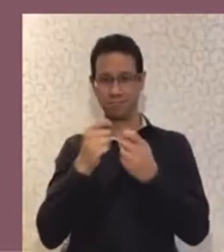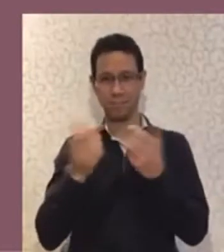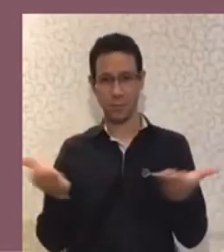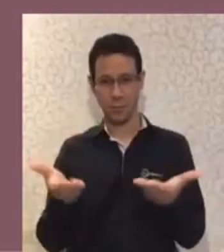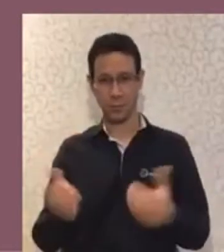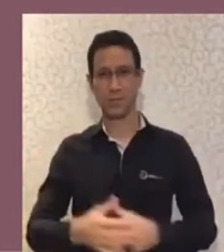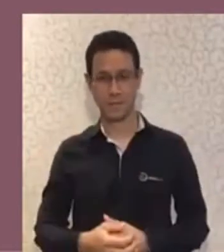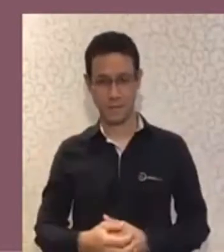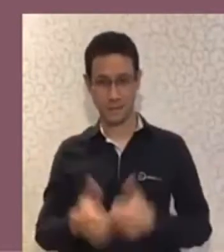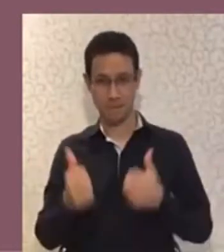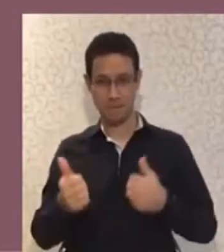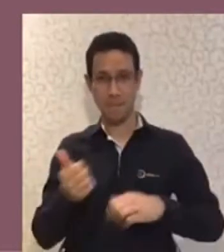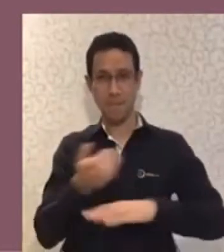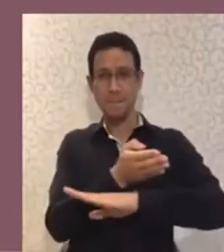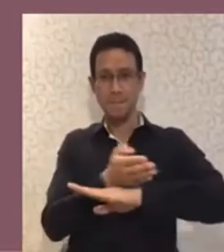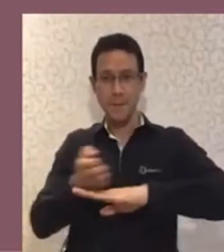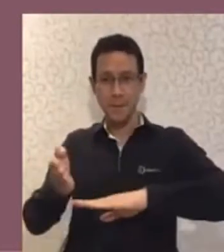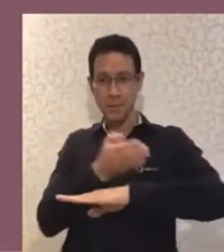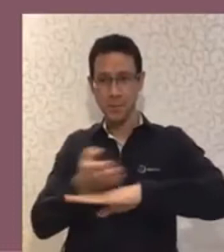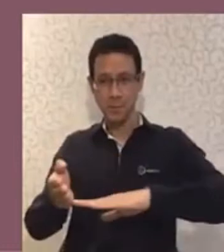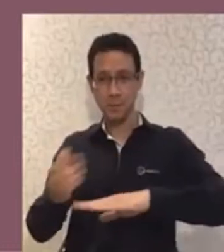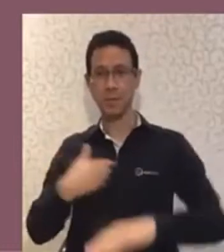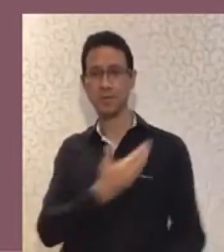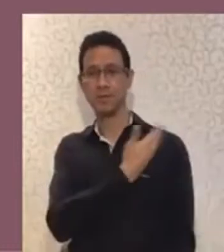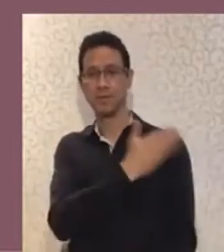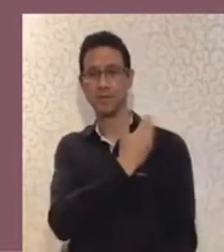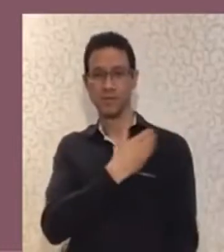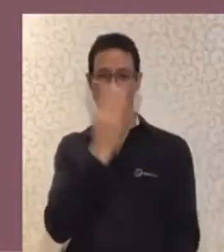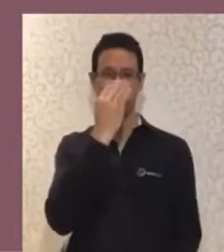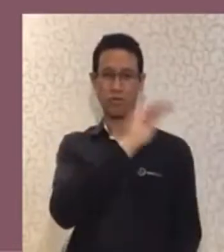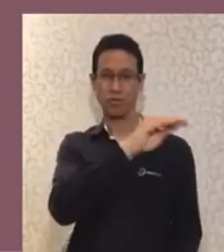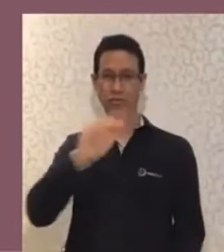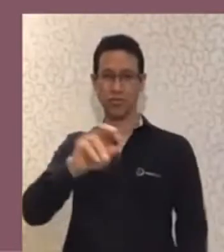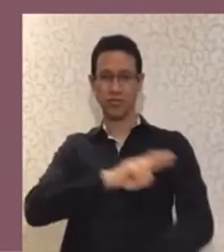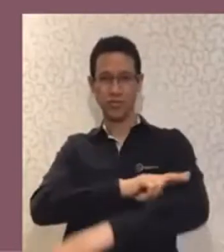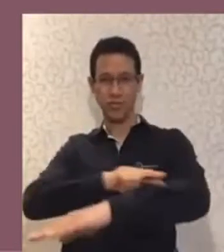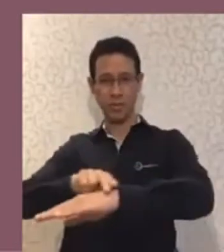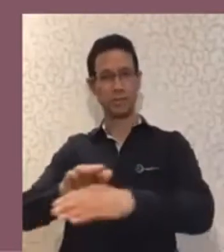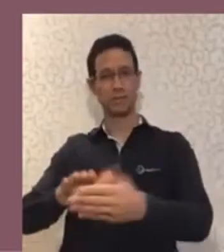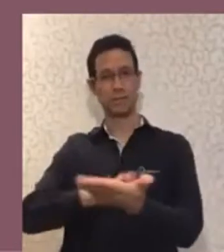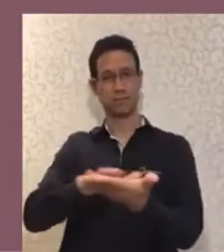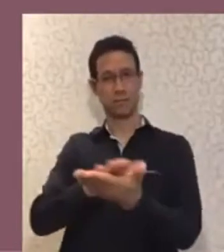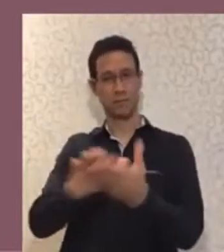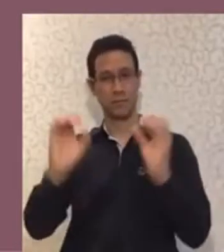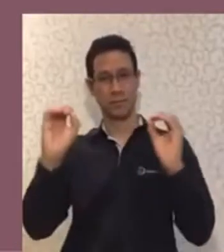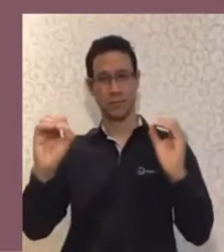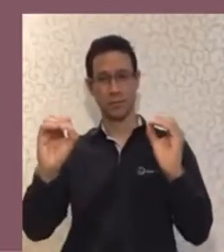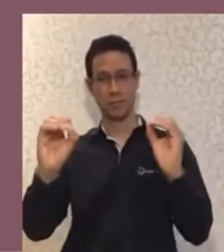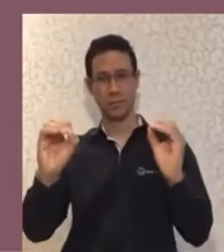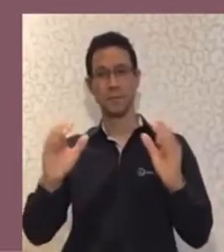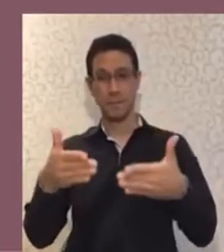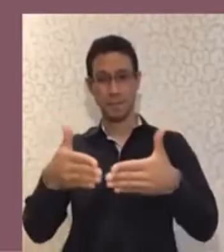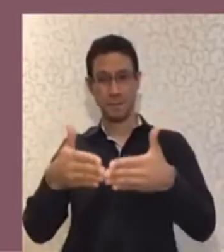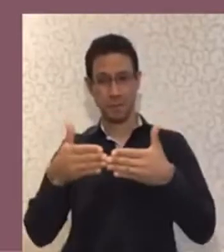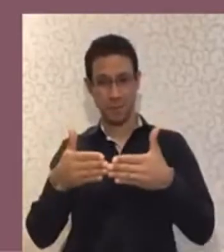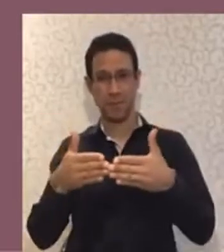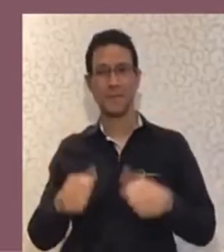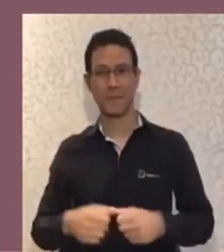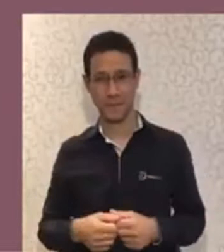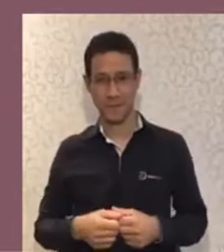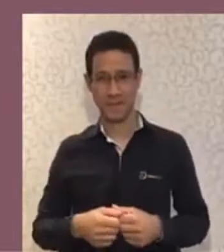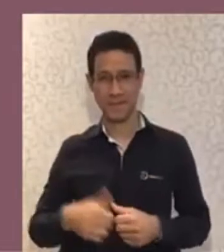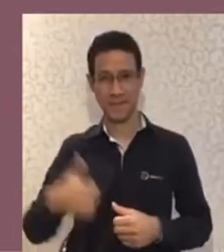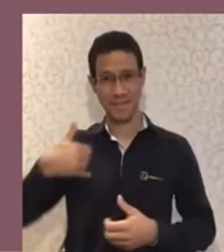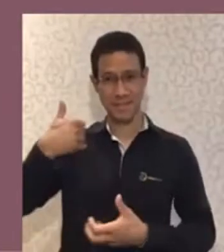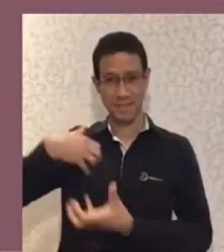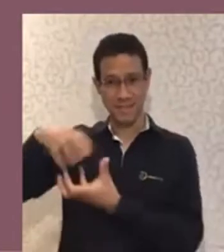Branquitude e antirracismo. Primeiramente, quero pedir licença às minhas mais velhas, aos meus mais